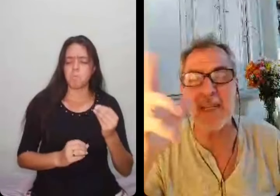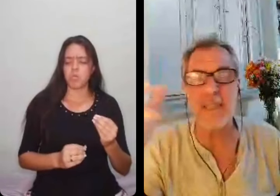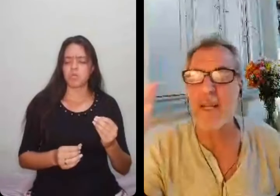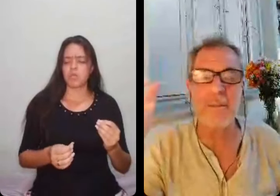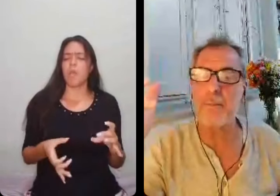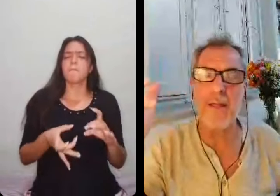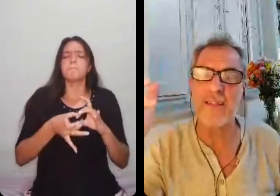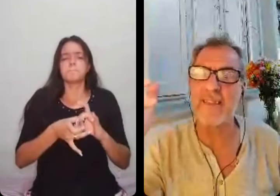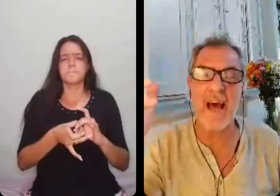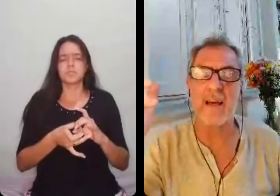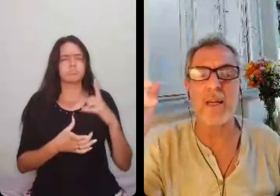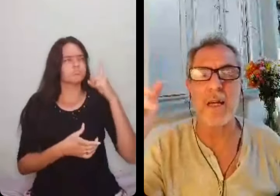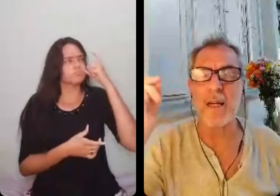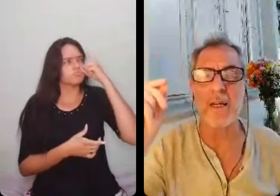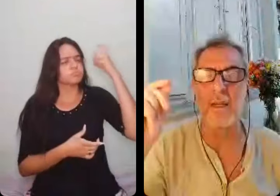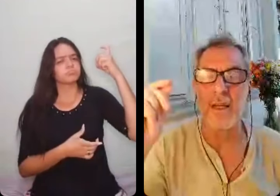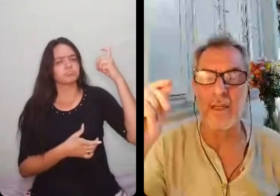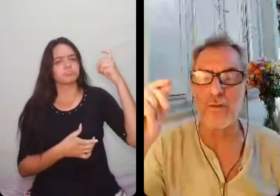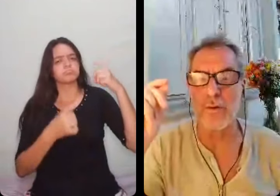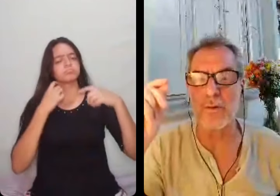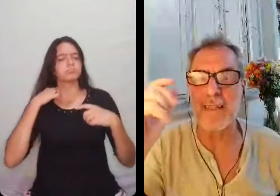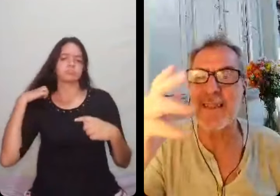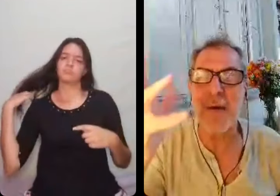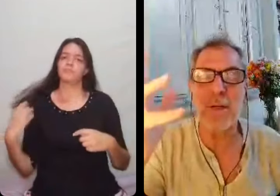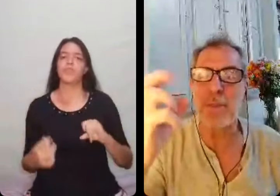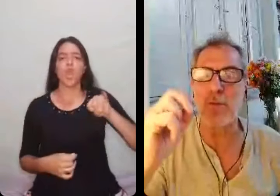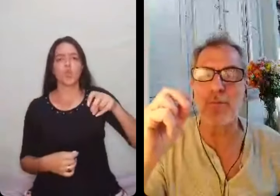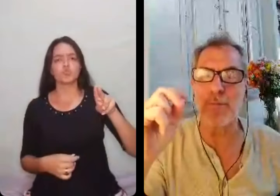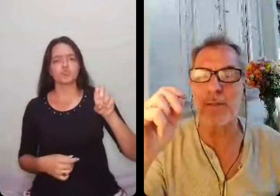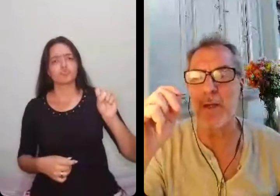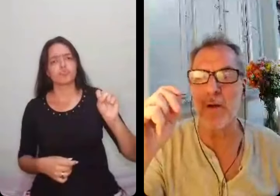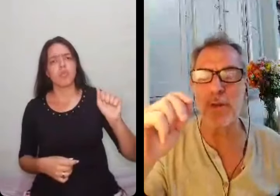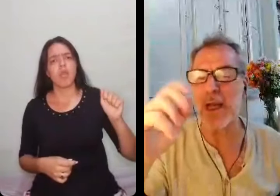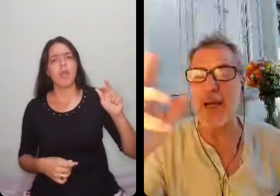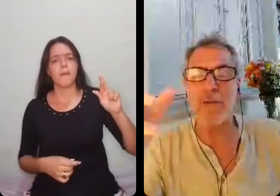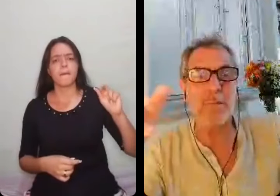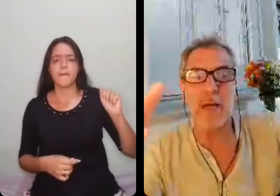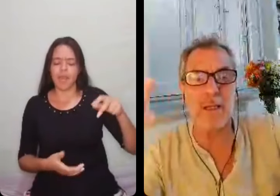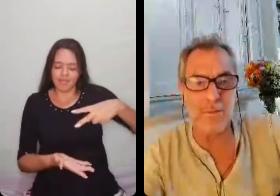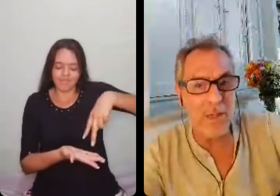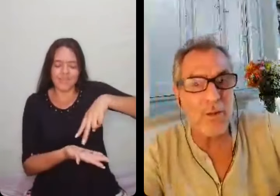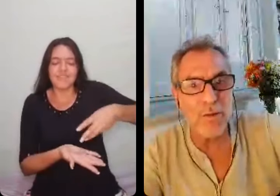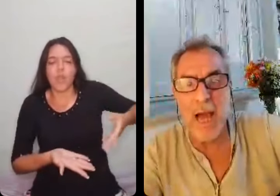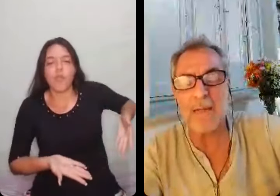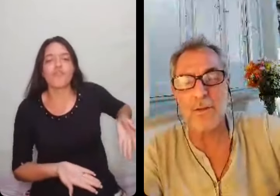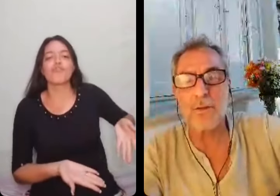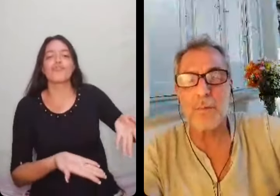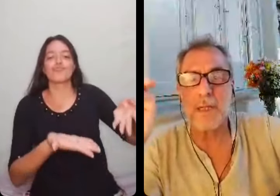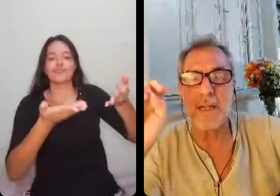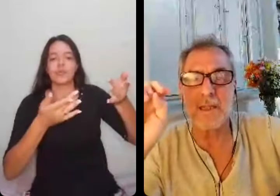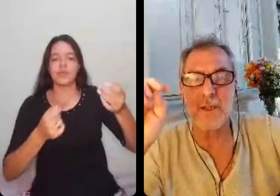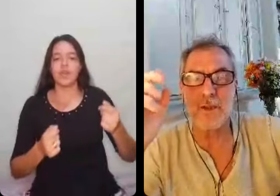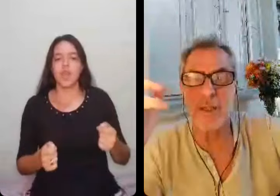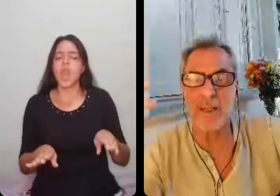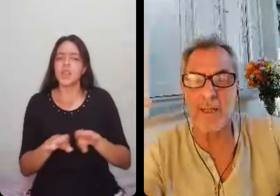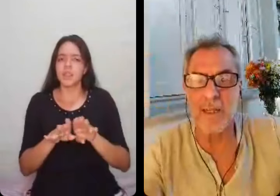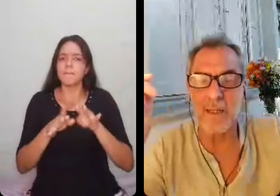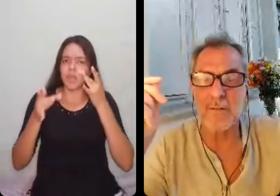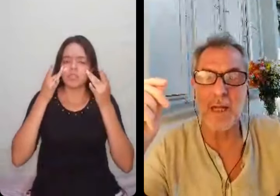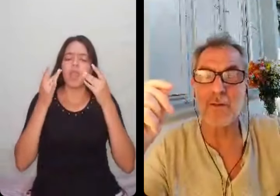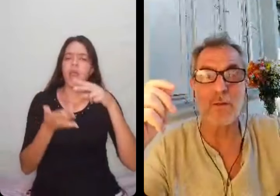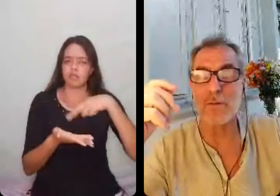Chusá tem que ser livre para dançar. Dançar, para mim, é como o teatro também. Eu venho do teatro. A minha tradição